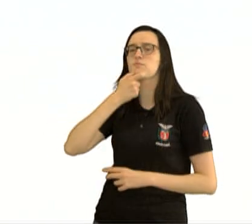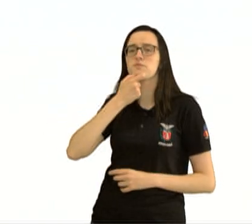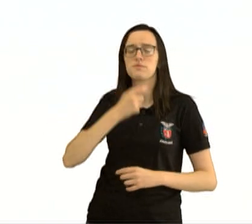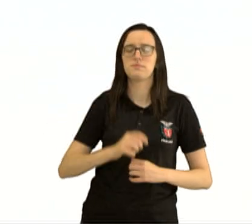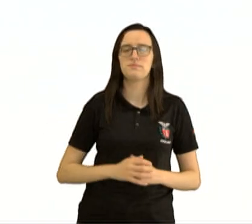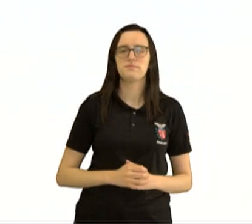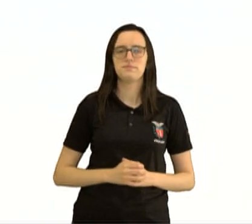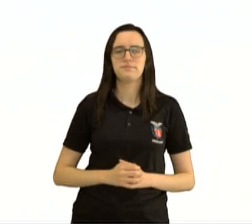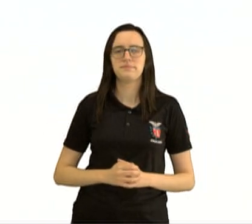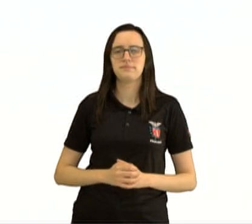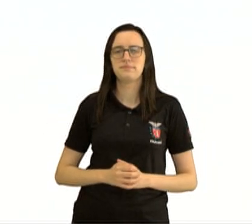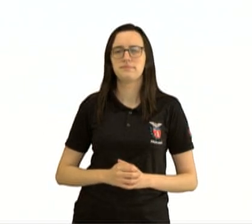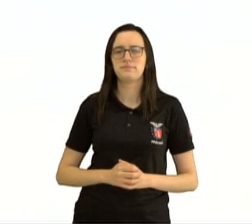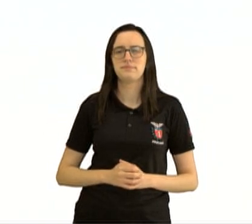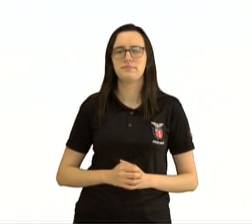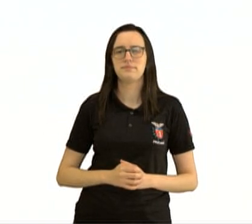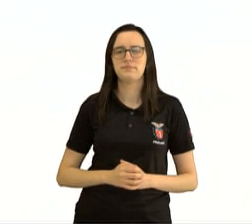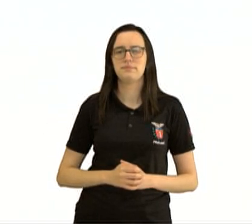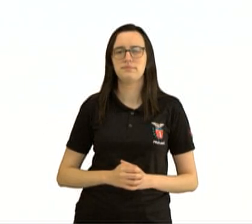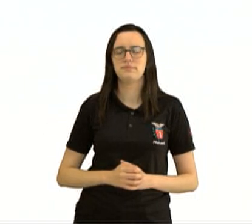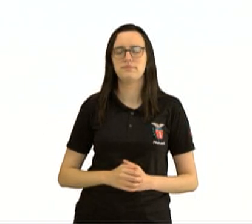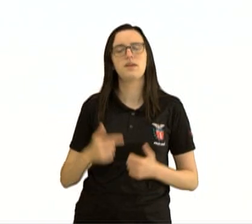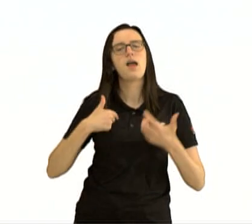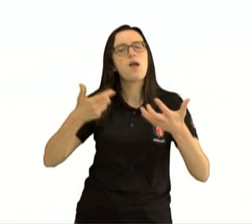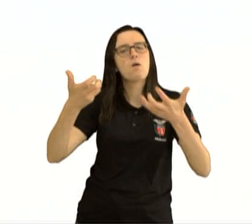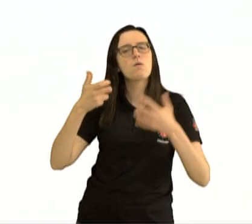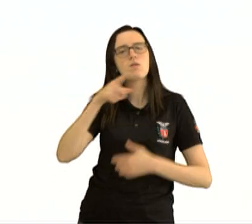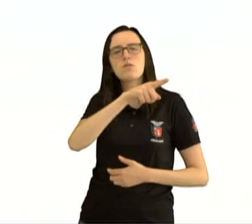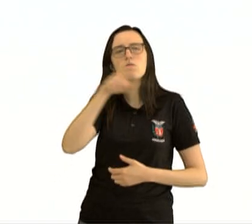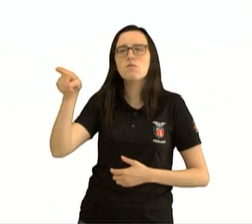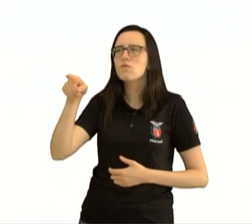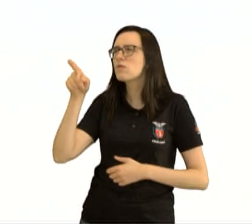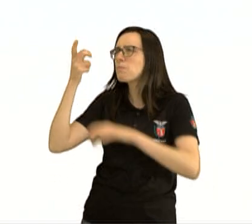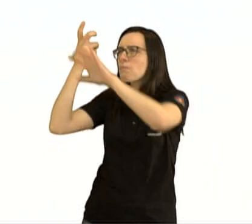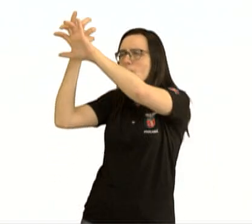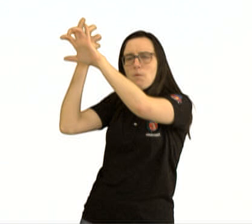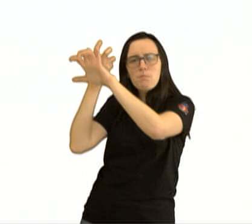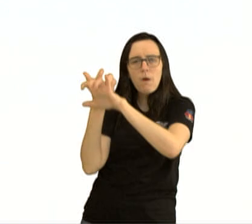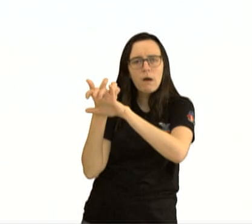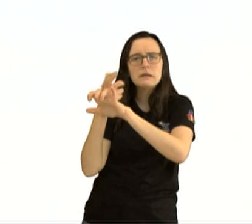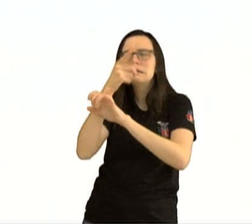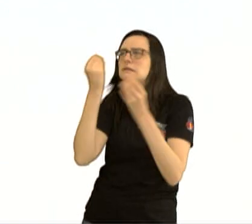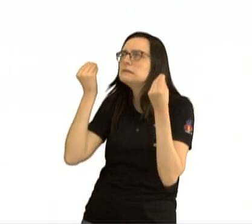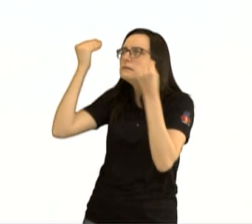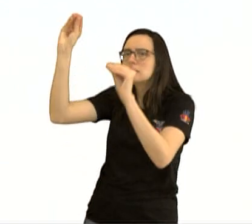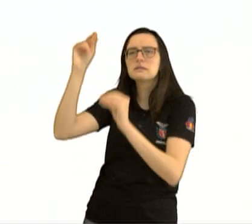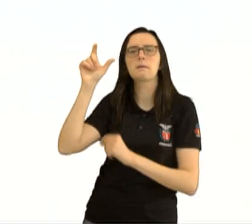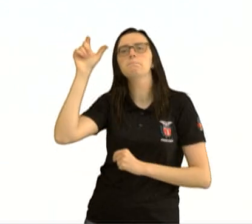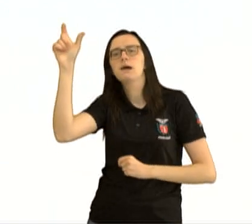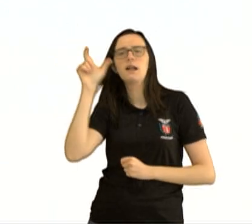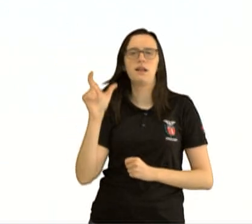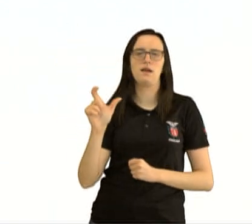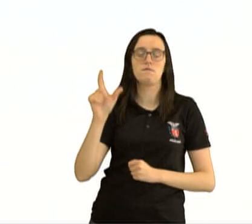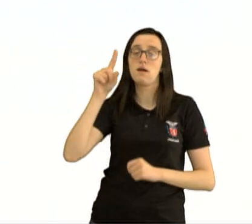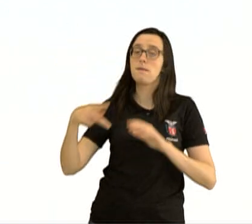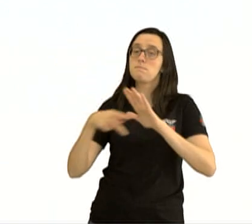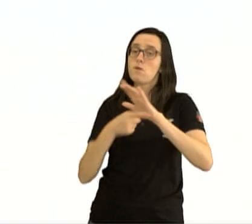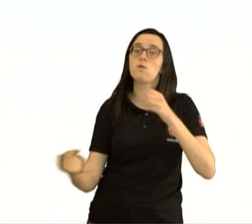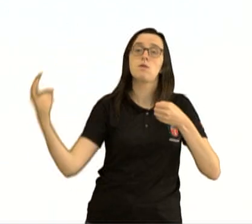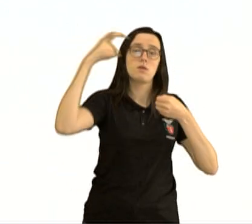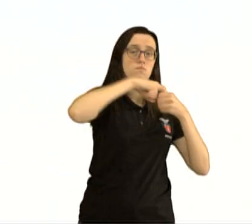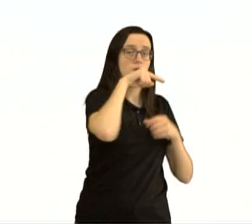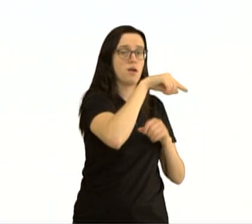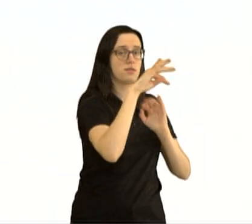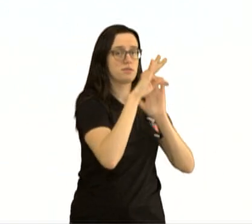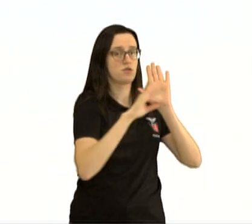missing words according to the text. Eu quero que vocês preencham as lacunas com palavras do texto que a gente